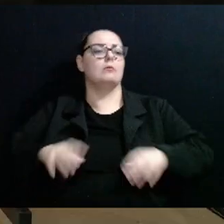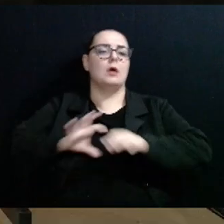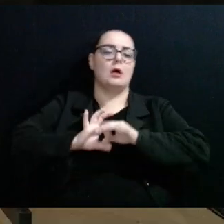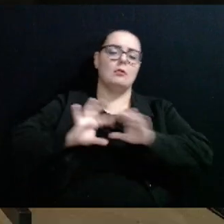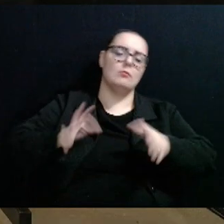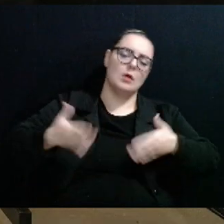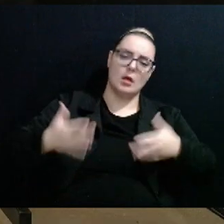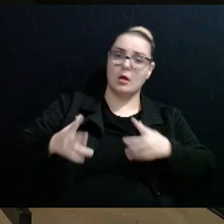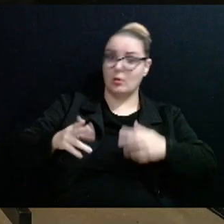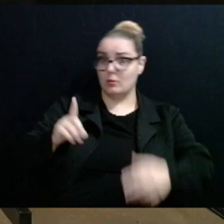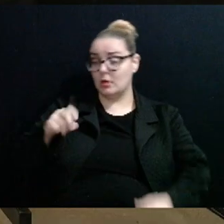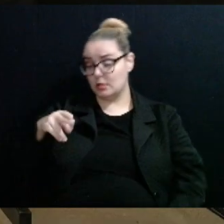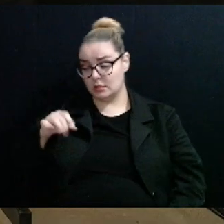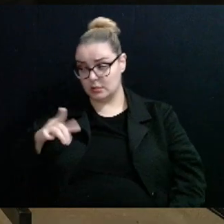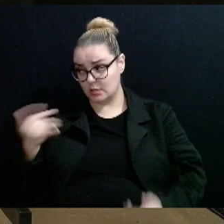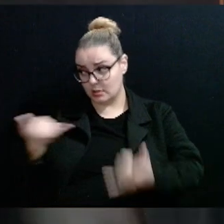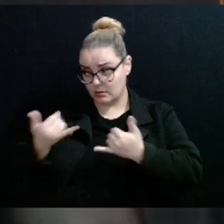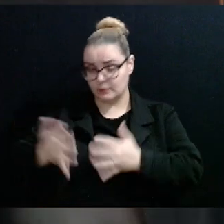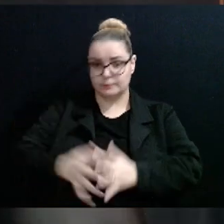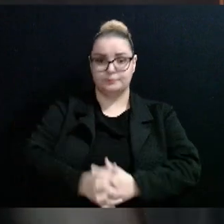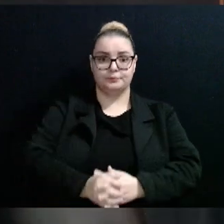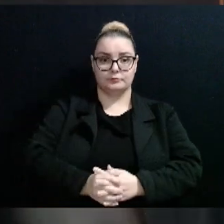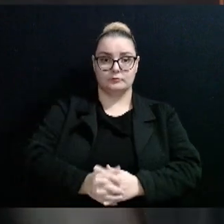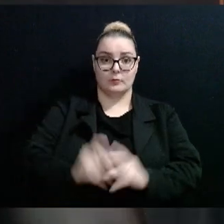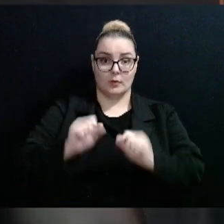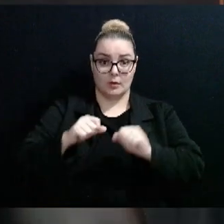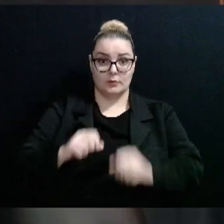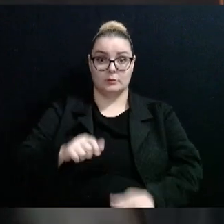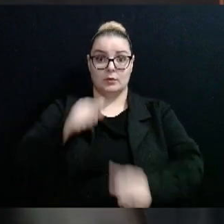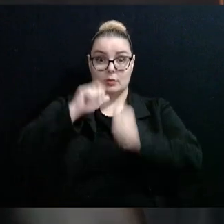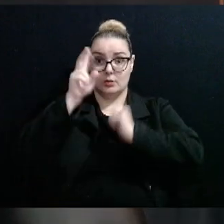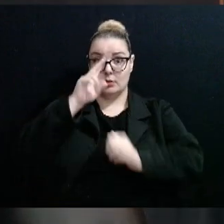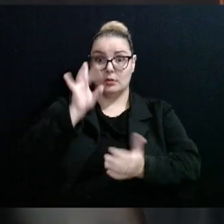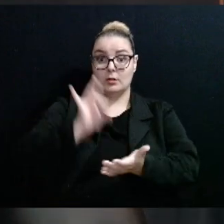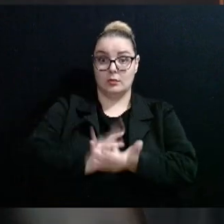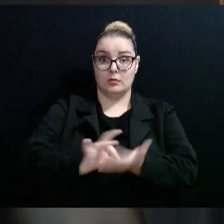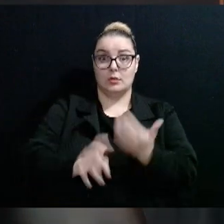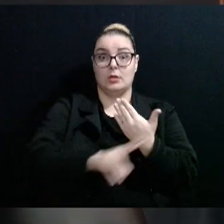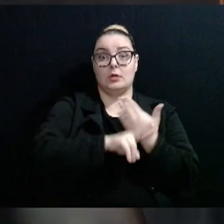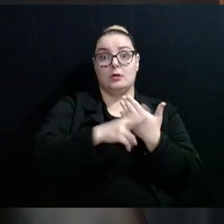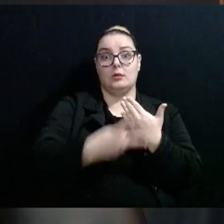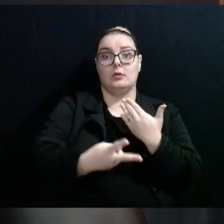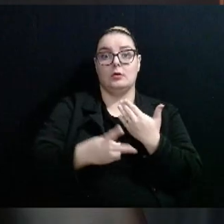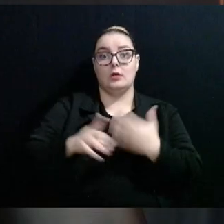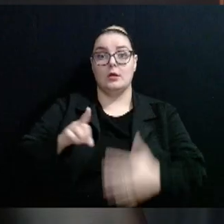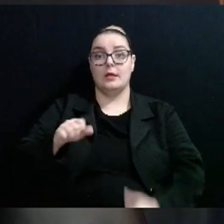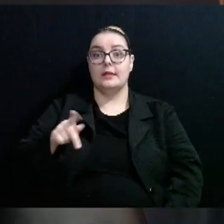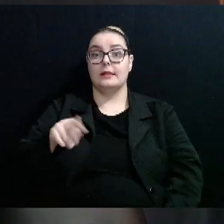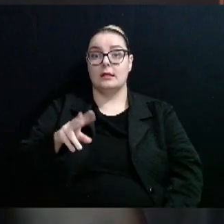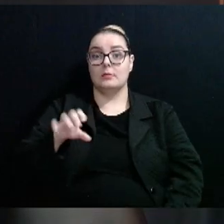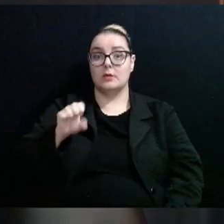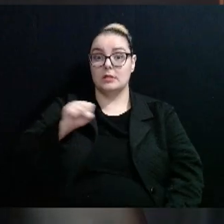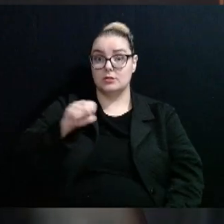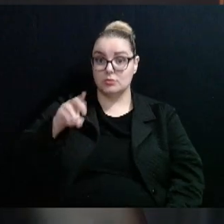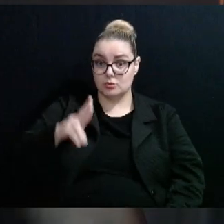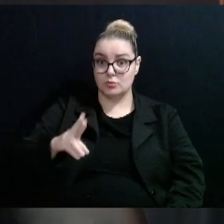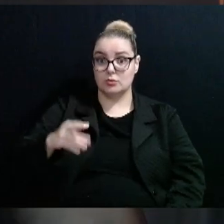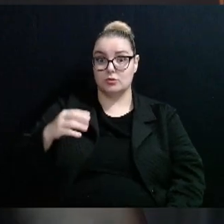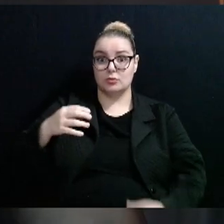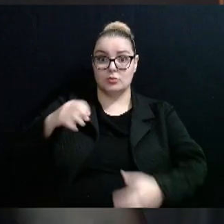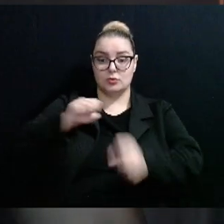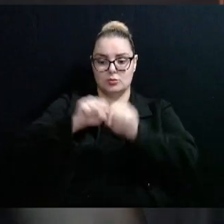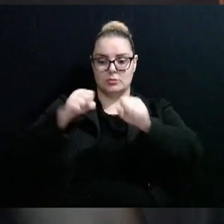colocou para gente? Sim, Rubem. O álcool, na verdade, ele tem um efeito depressor do sistema nervoso central. Ele faz alterar